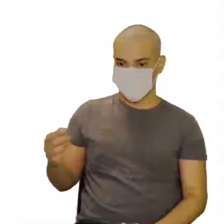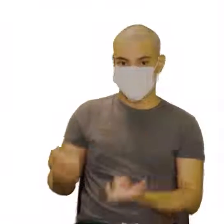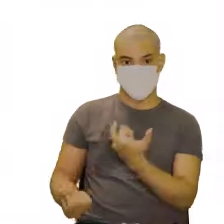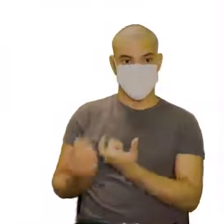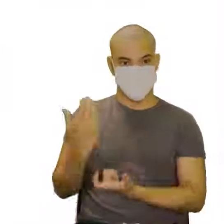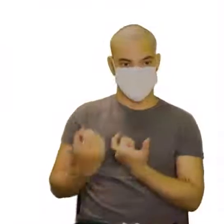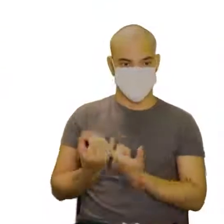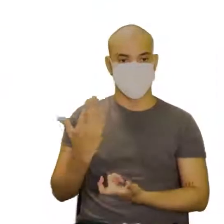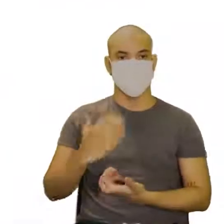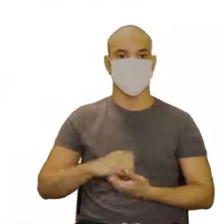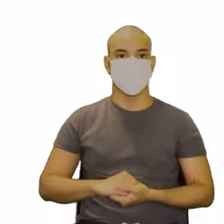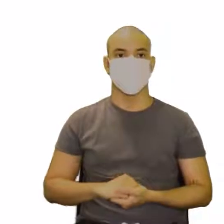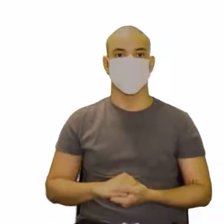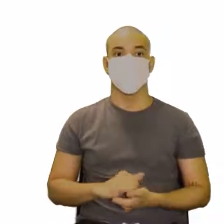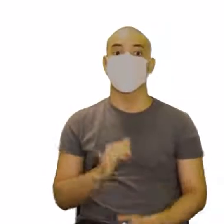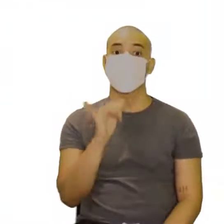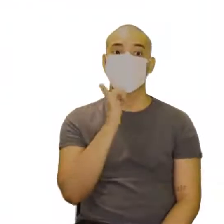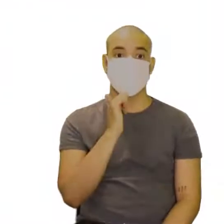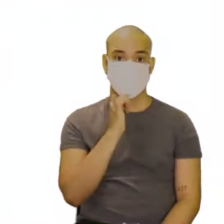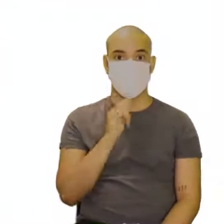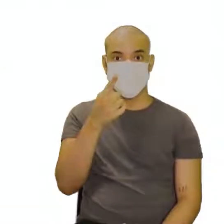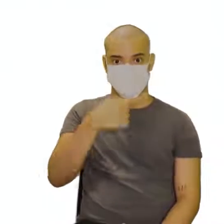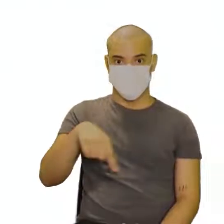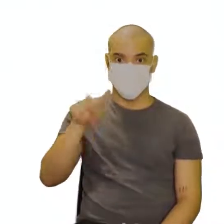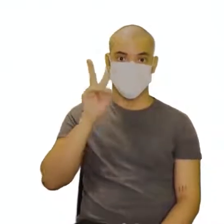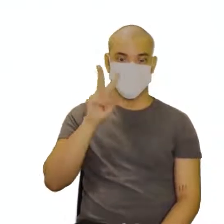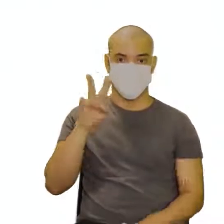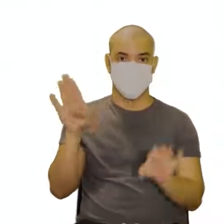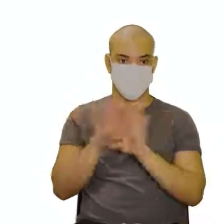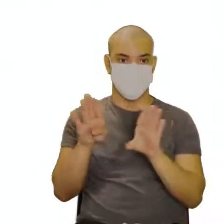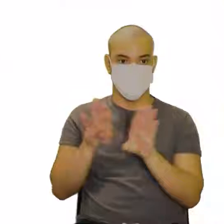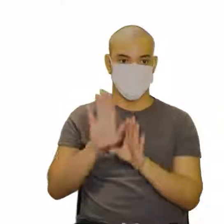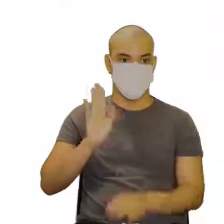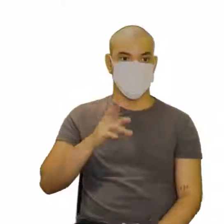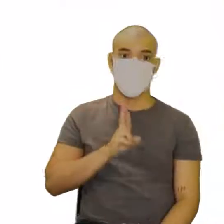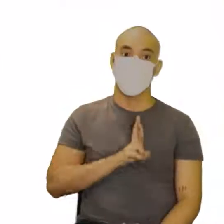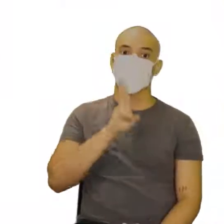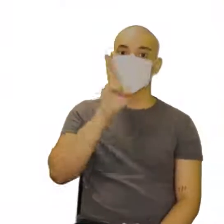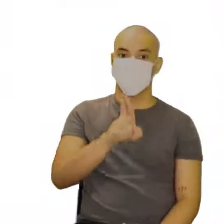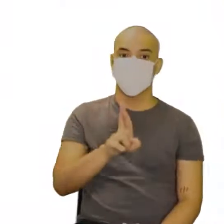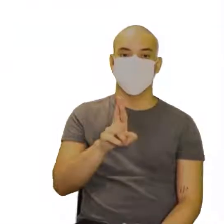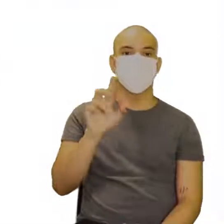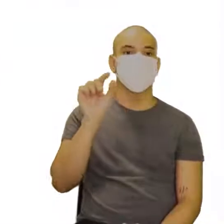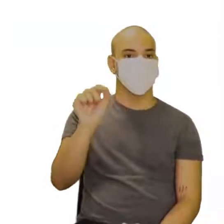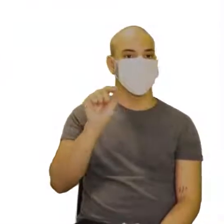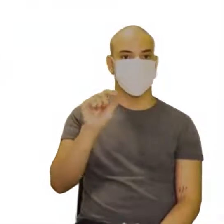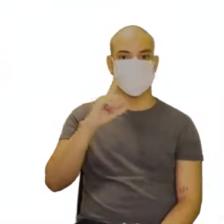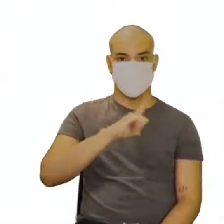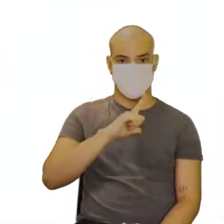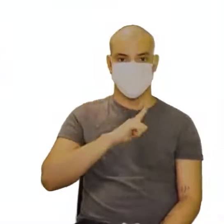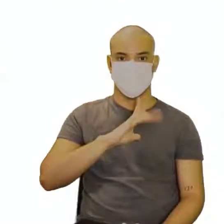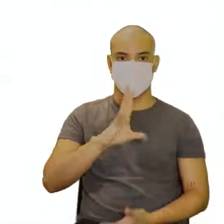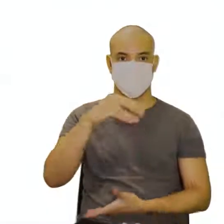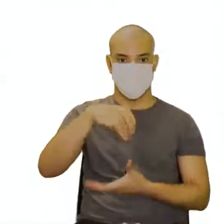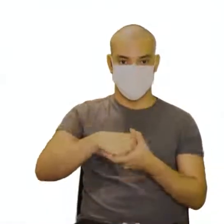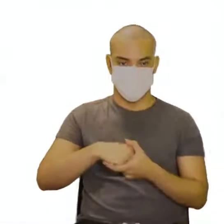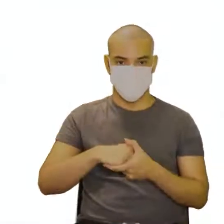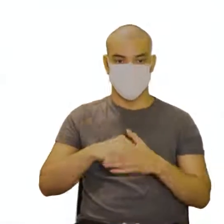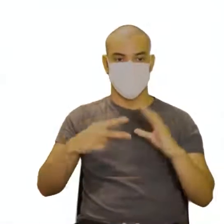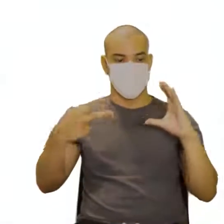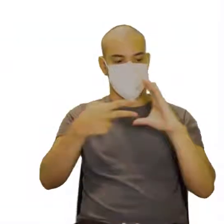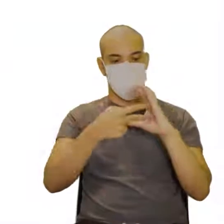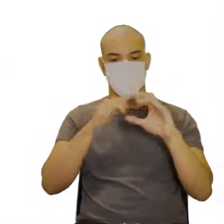inicial, tá? Um exemplozinho aqui para vocês verem, que eu deixei até respondido, eu tenho um capacitor ligado aos polos de